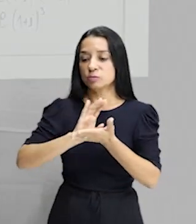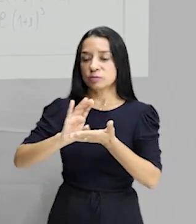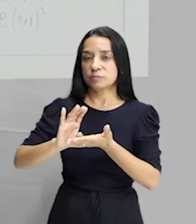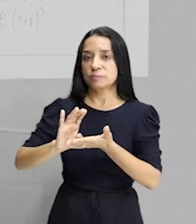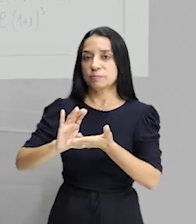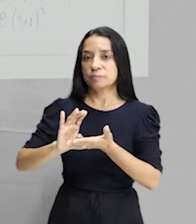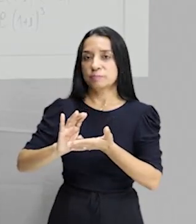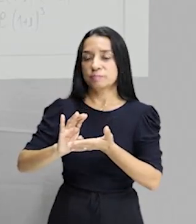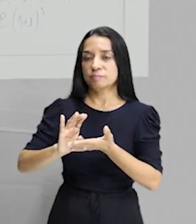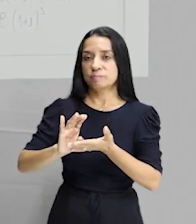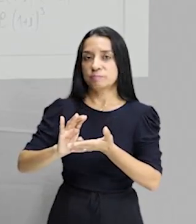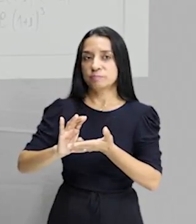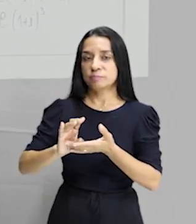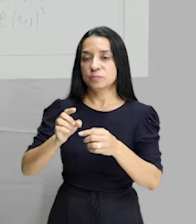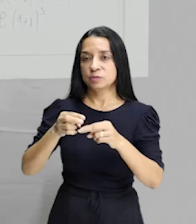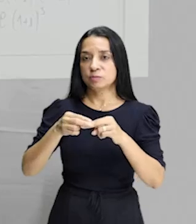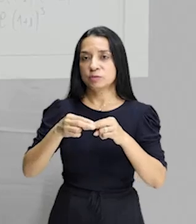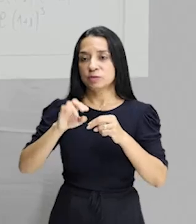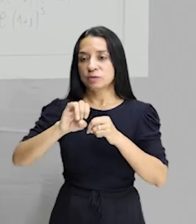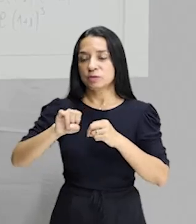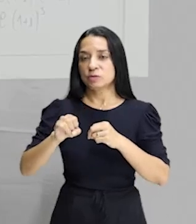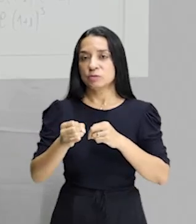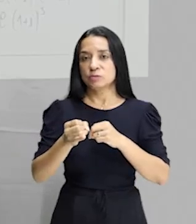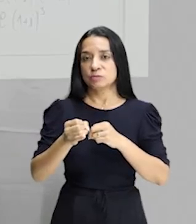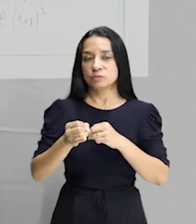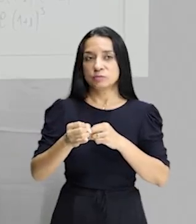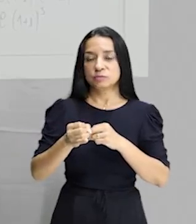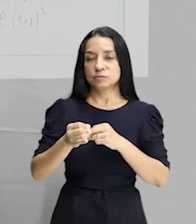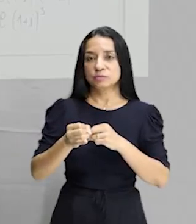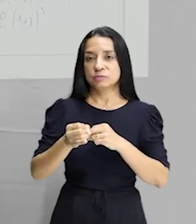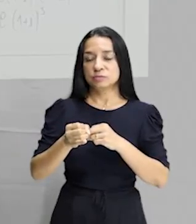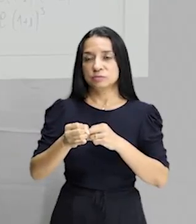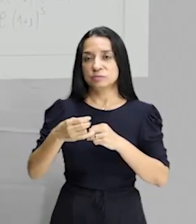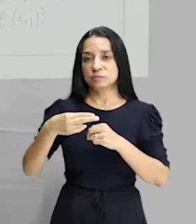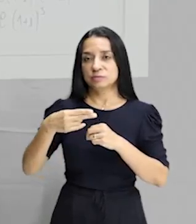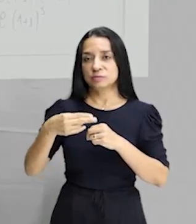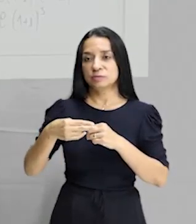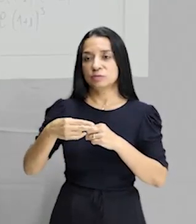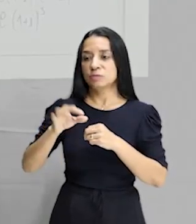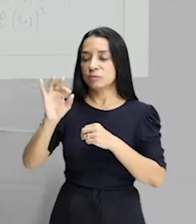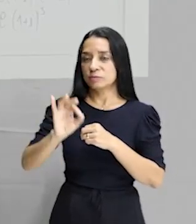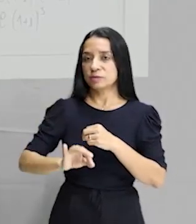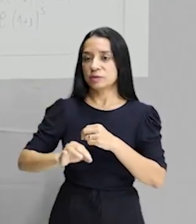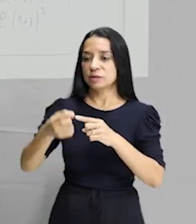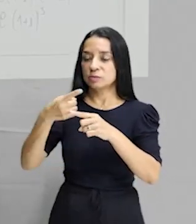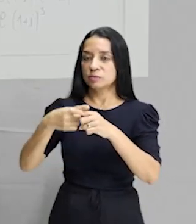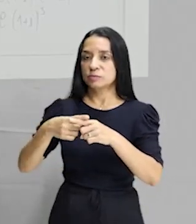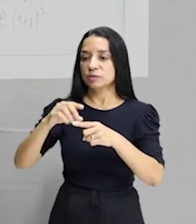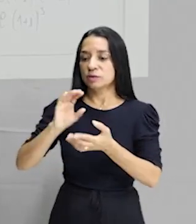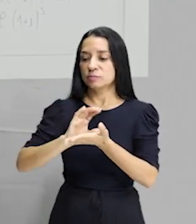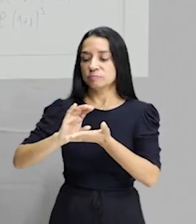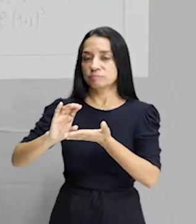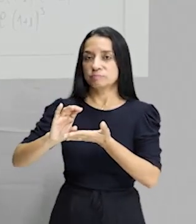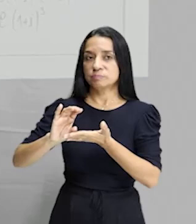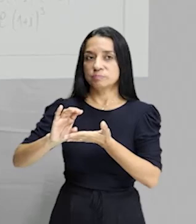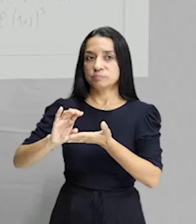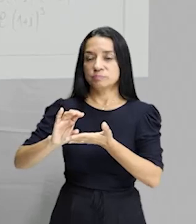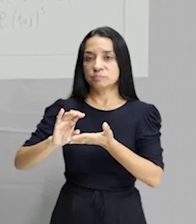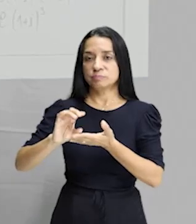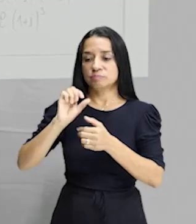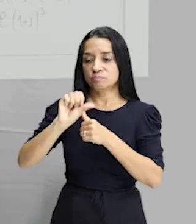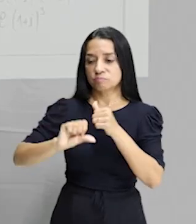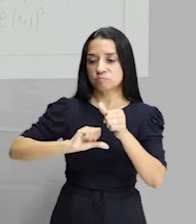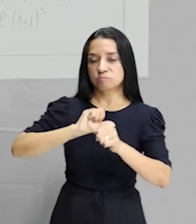por isso que eu coloquei que o juros vai ser a taxa multiplicado pelo capital certo vai gerar que o juros né